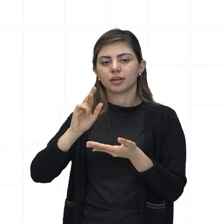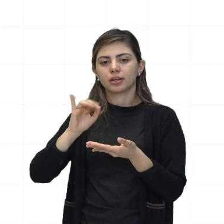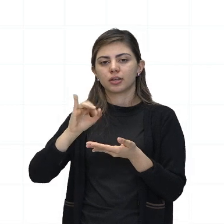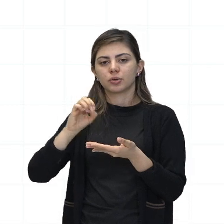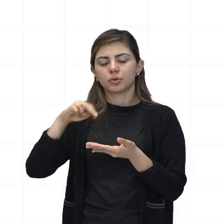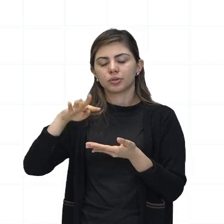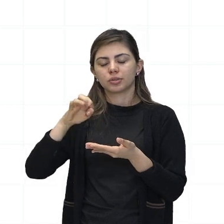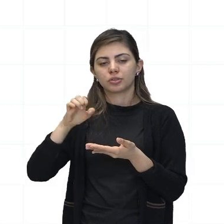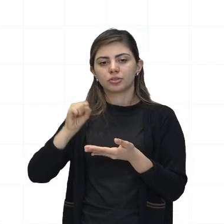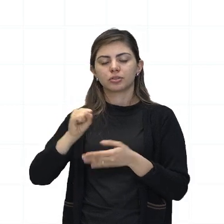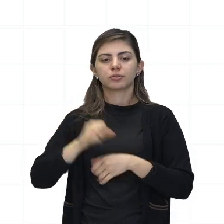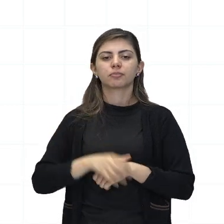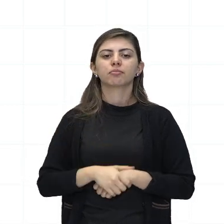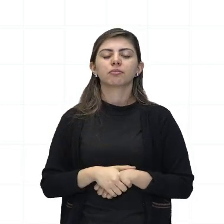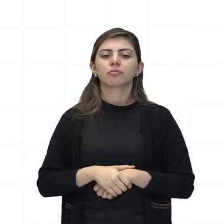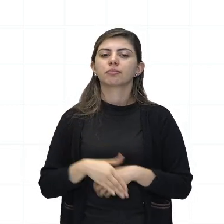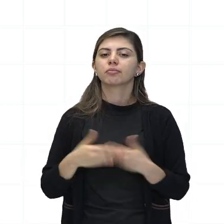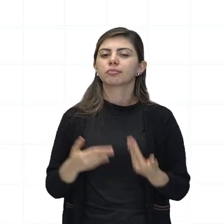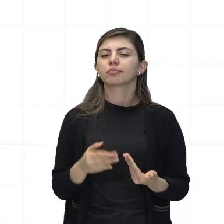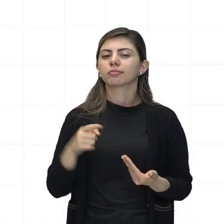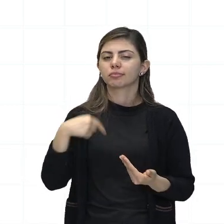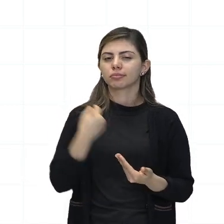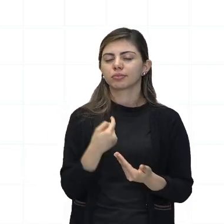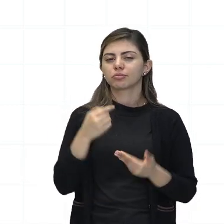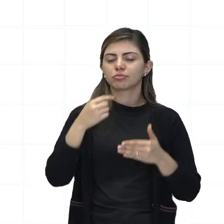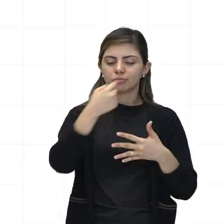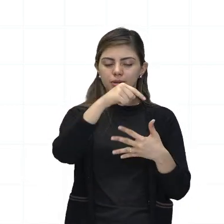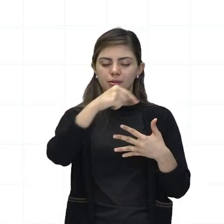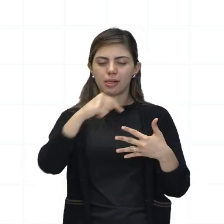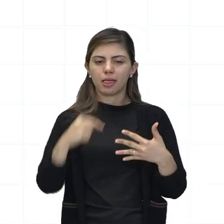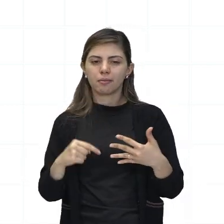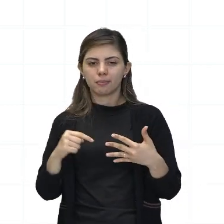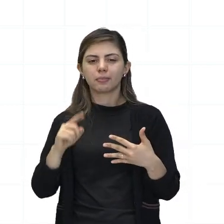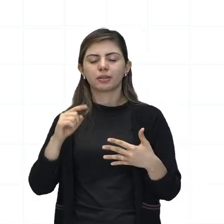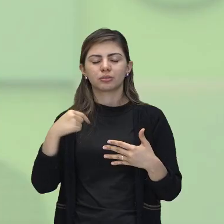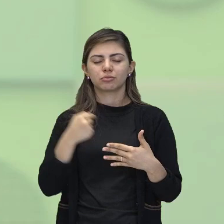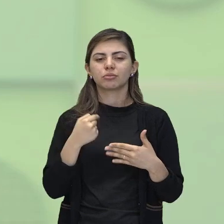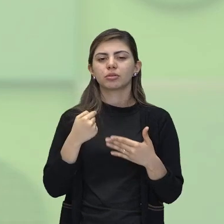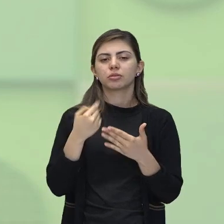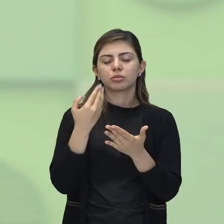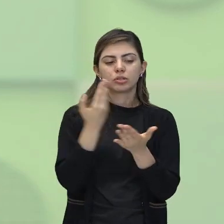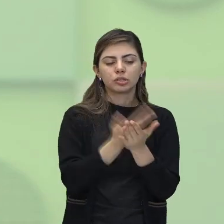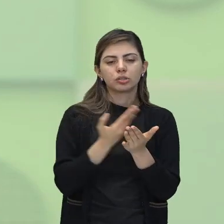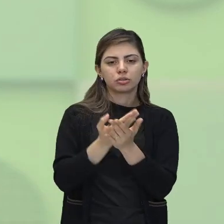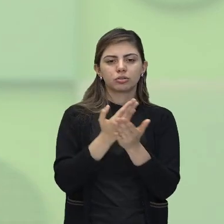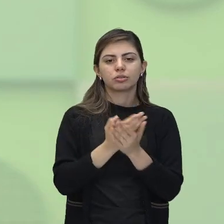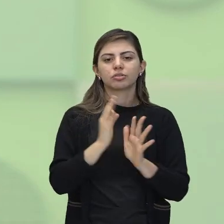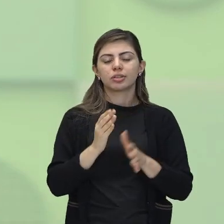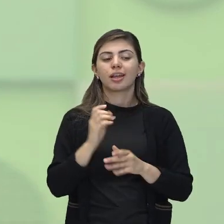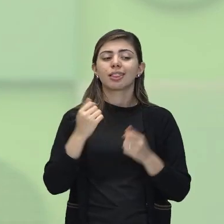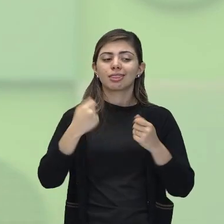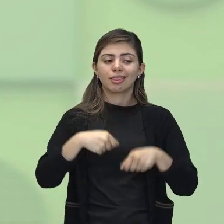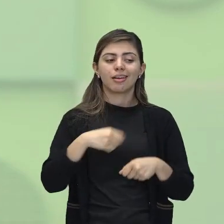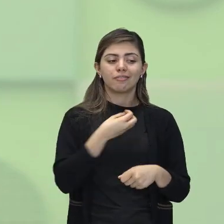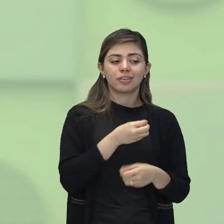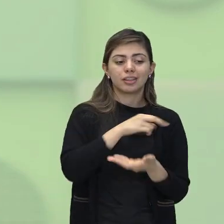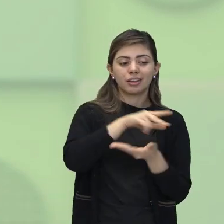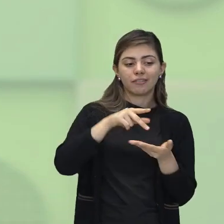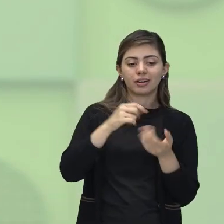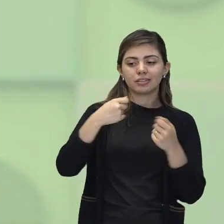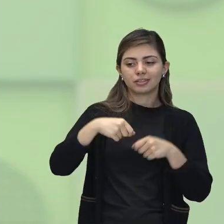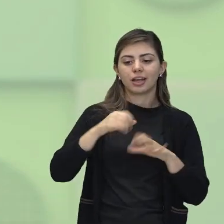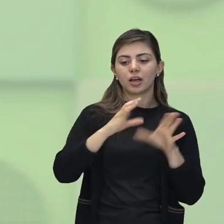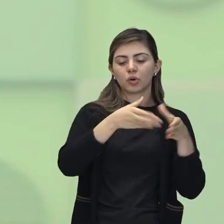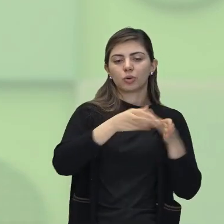vimos aí todos esses seres vivos, eles então podem ser classificados nestes